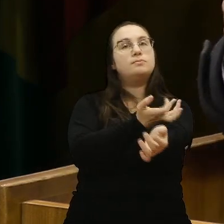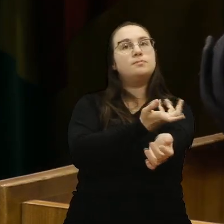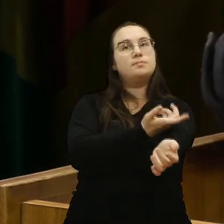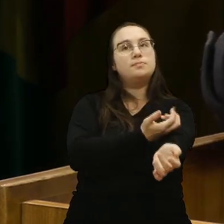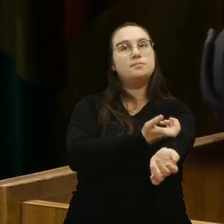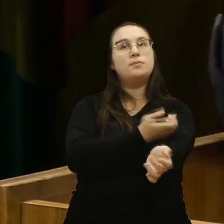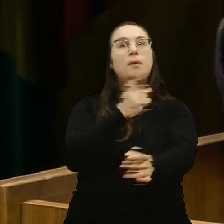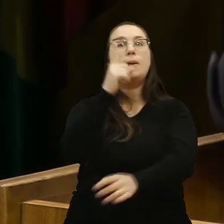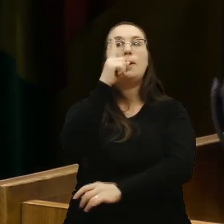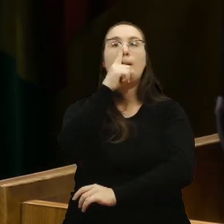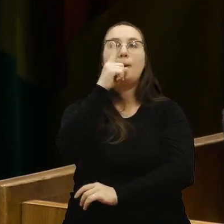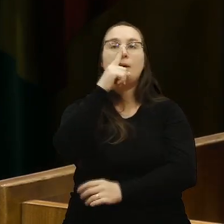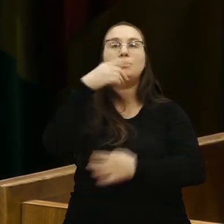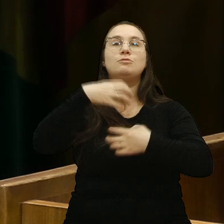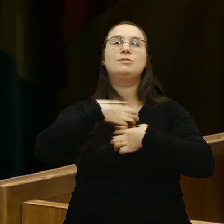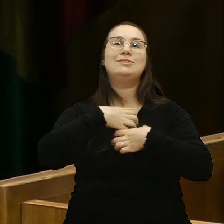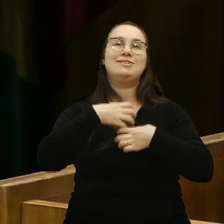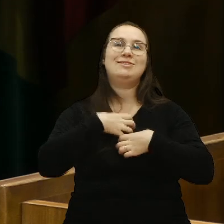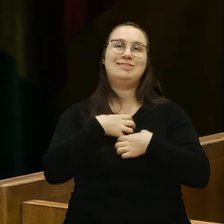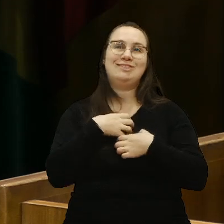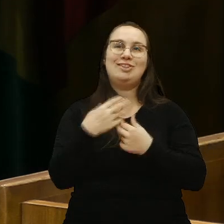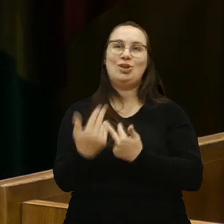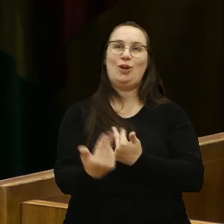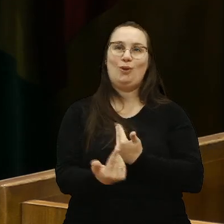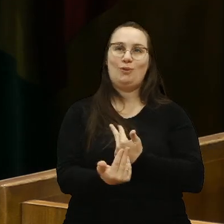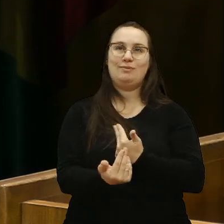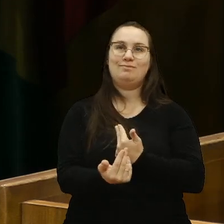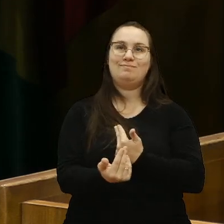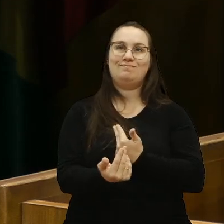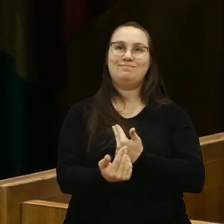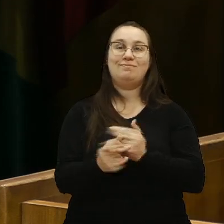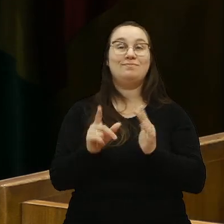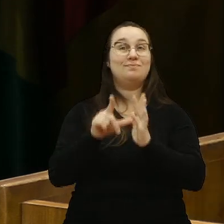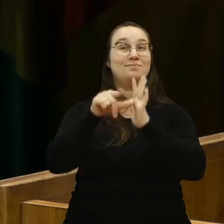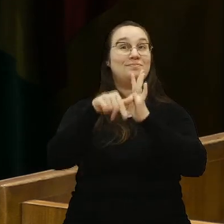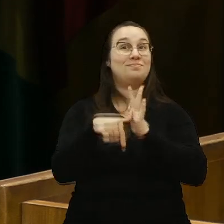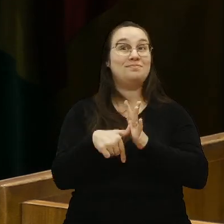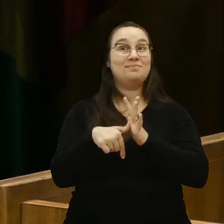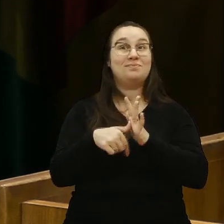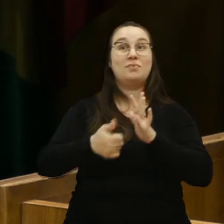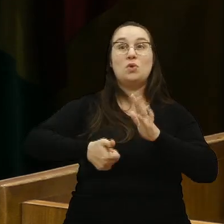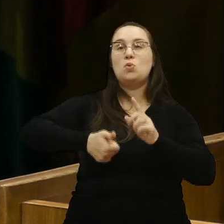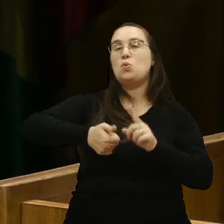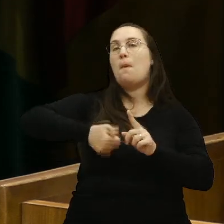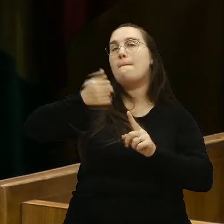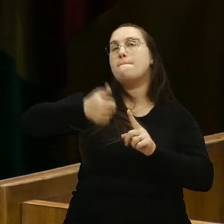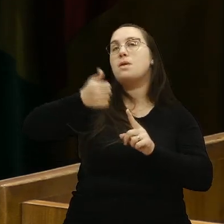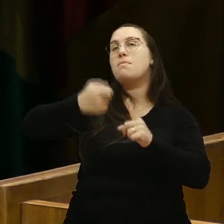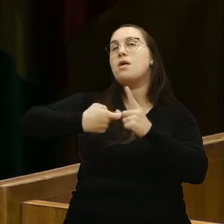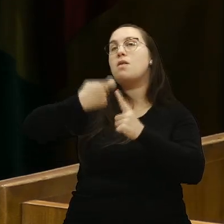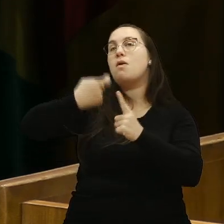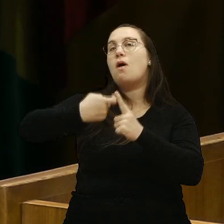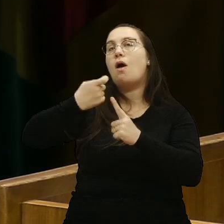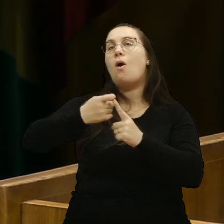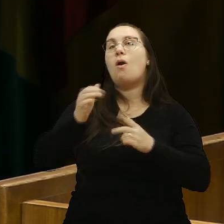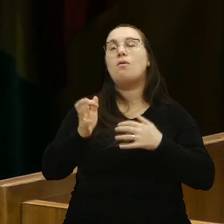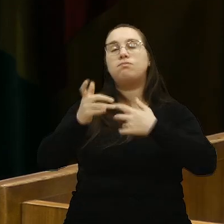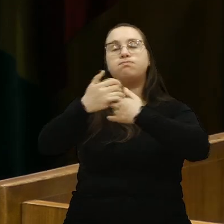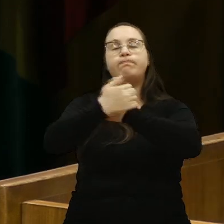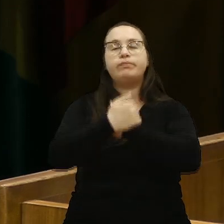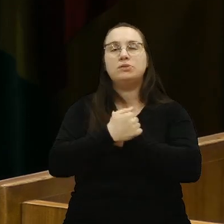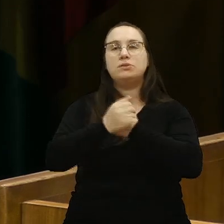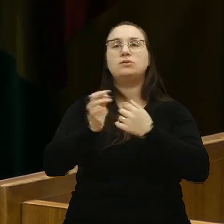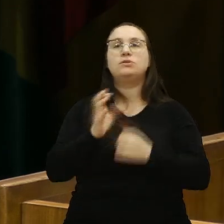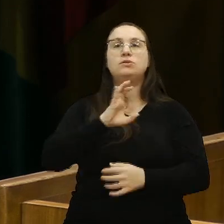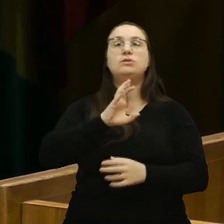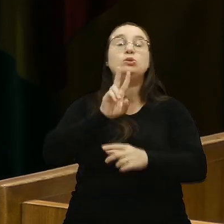mãe sente naquele momento. Depois, logo nos primeiros meses de vida, o afeto, o